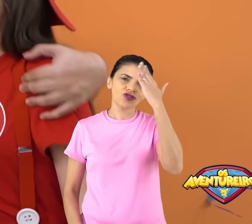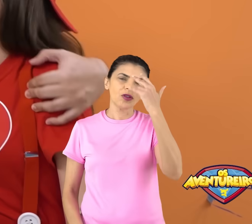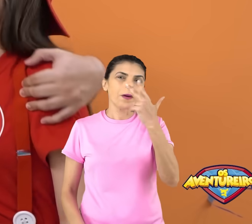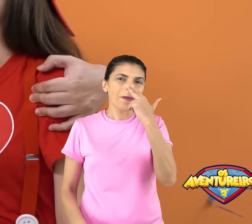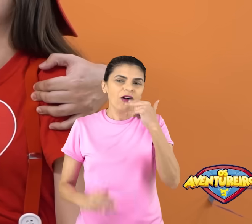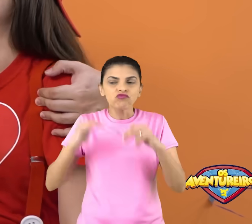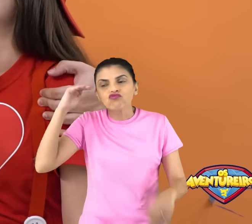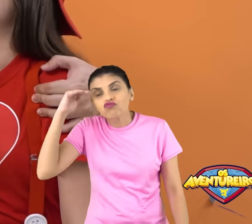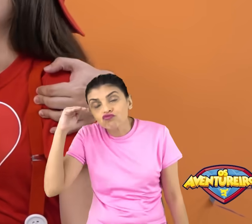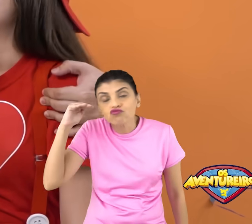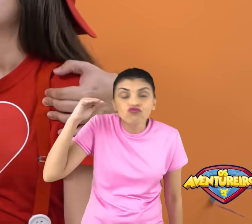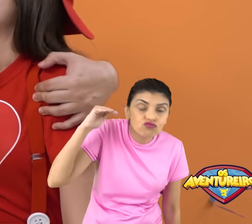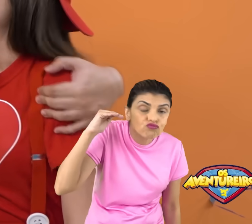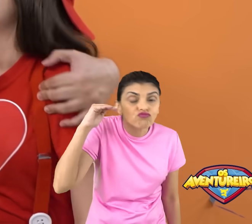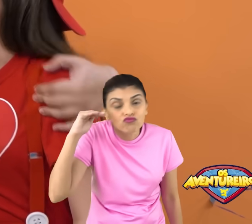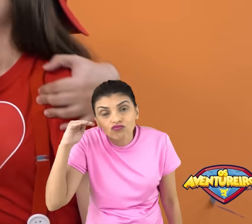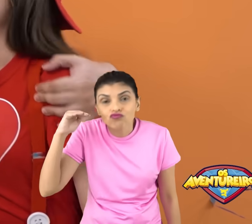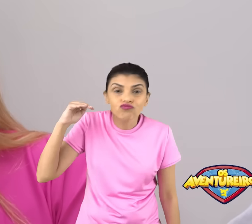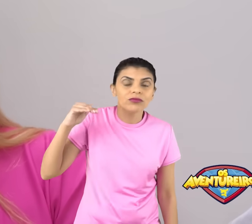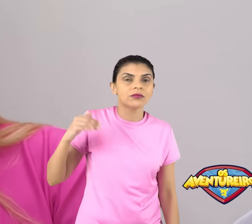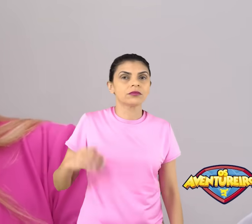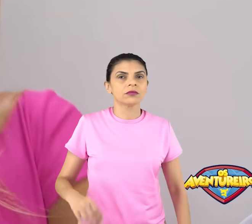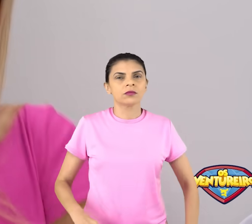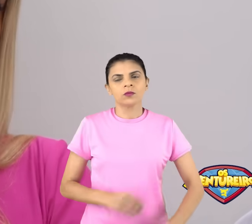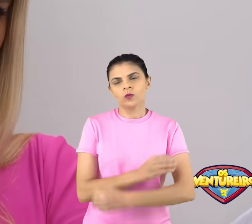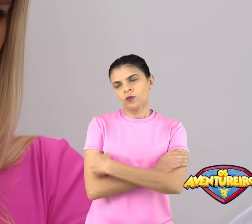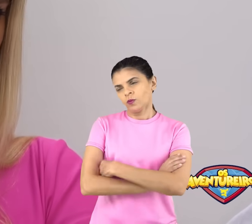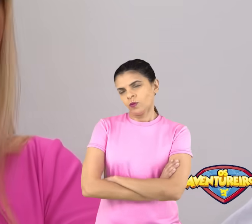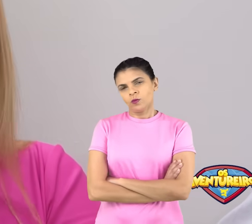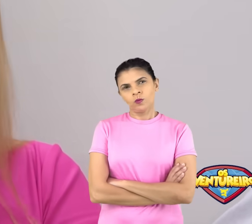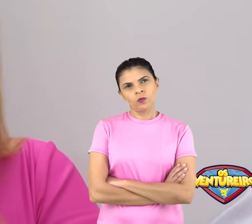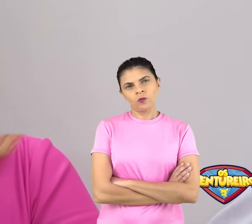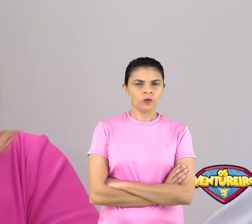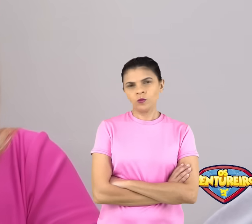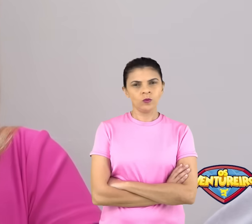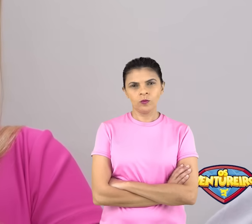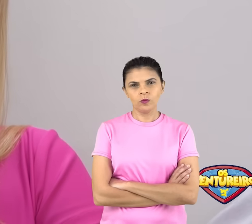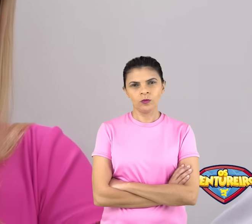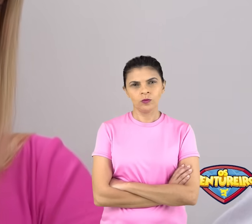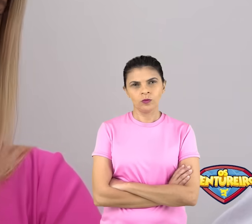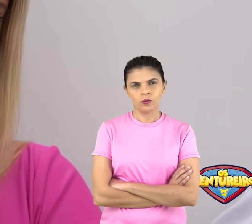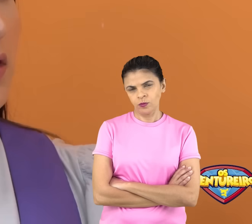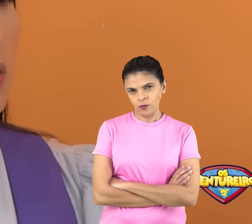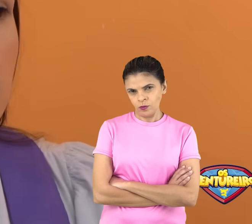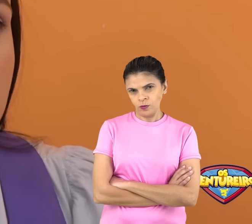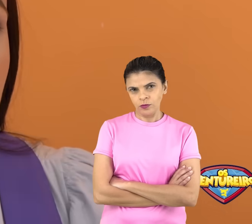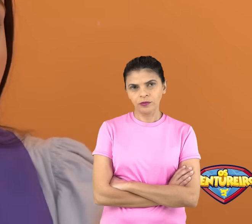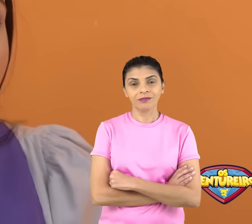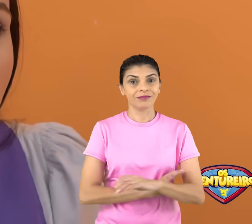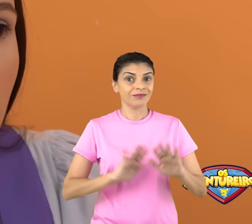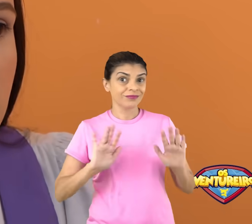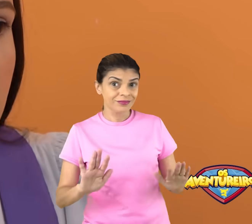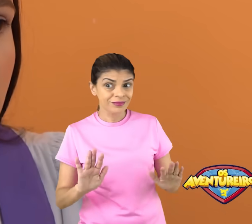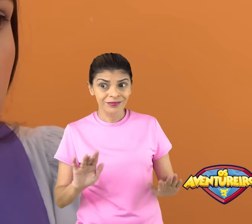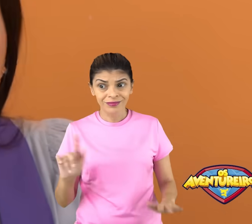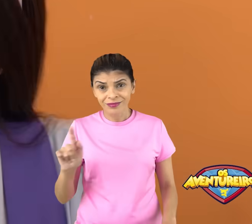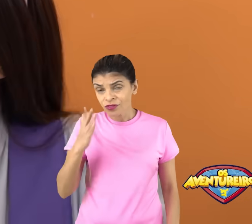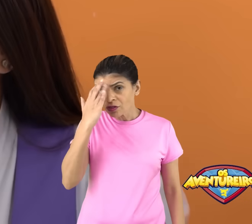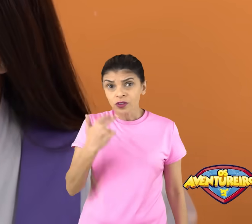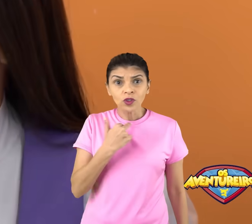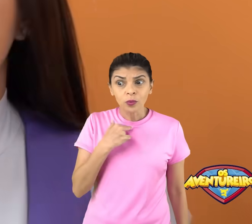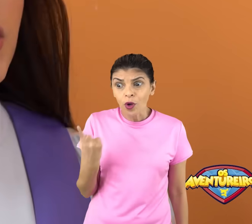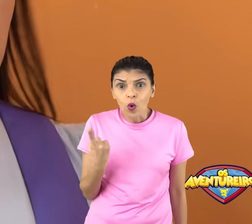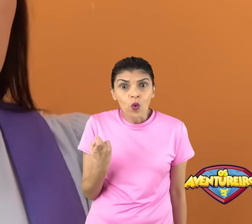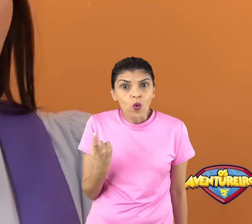gnômio. De tão pequenininha. Lucas, a Gi não pode ir, porque